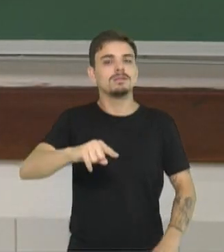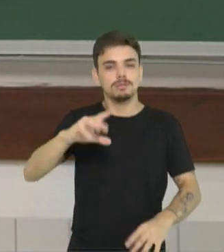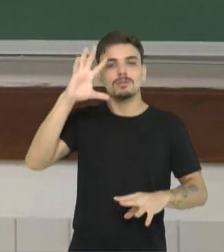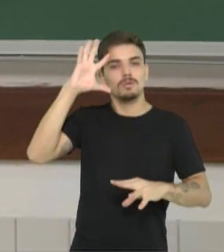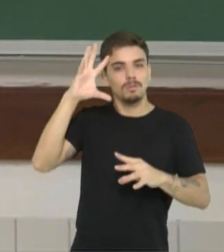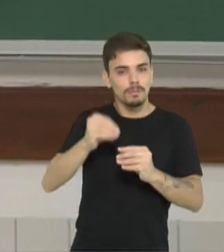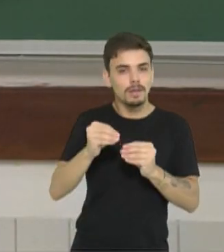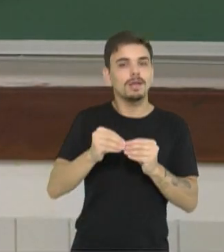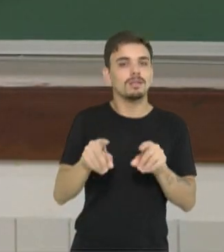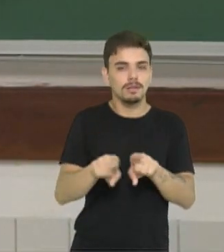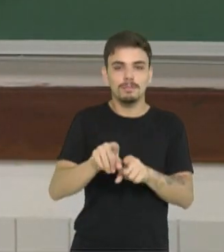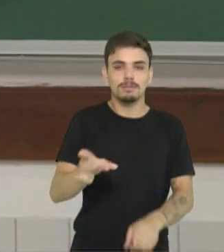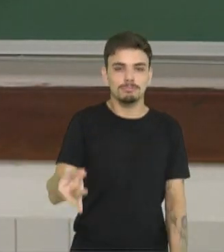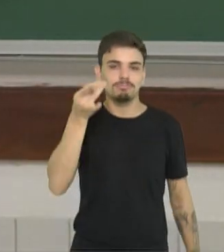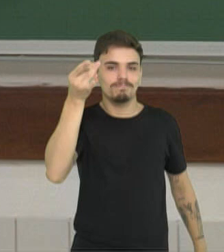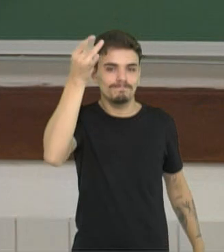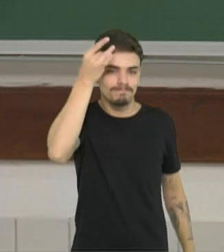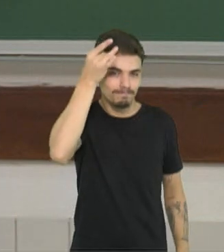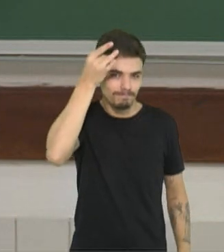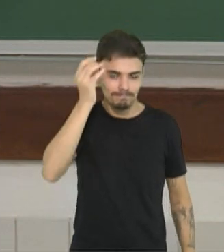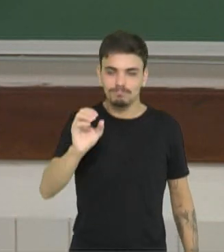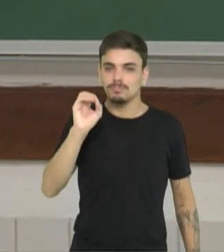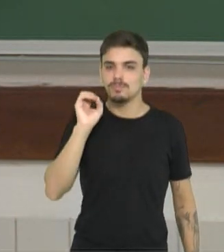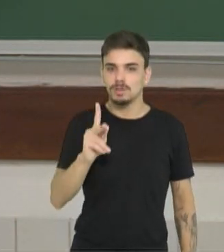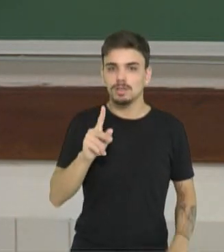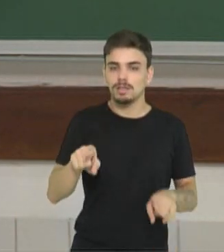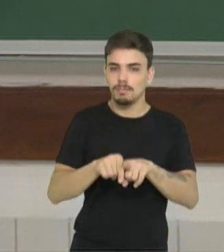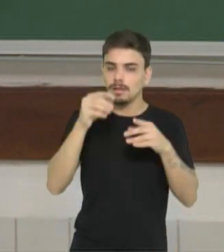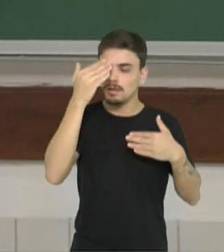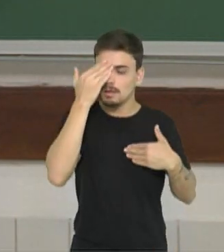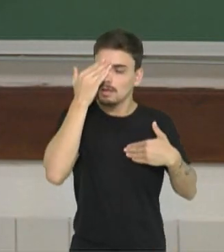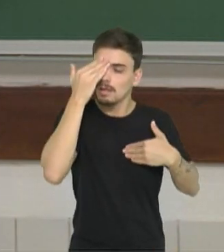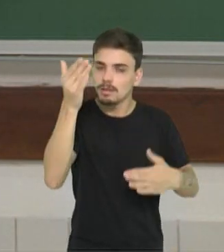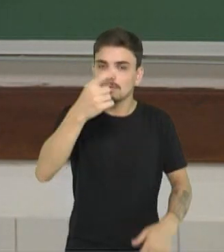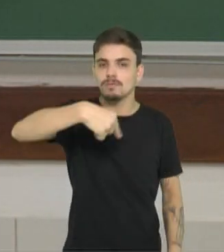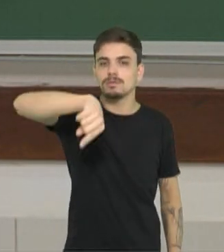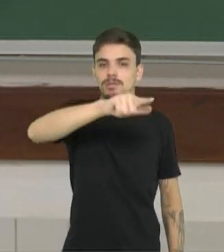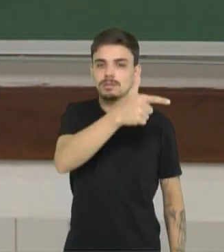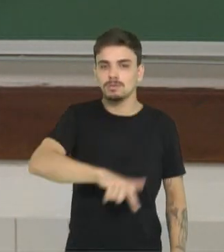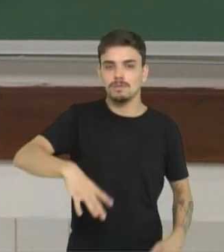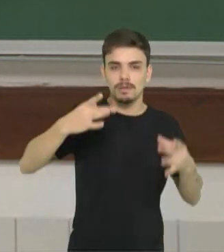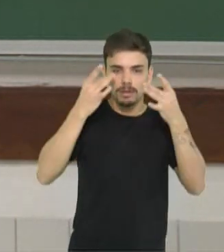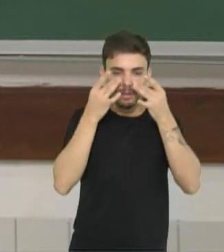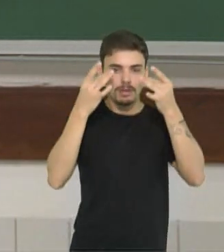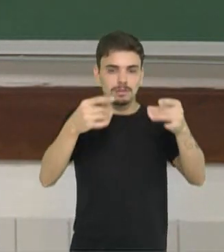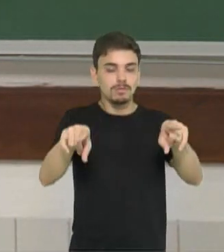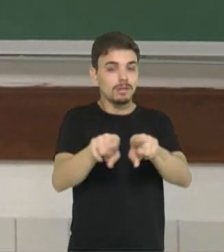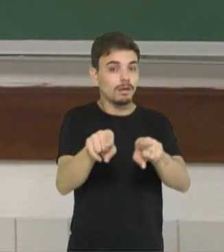conteúdo entre na sua cabeça, né? Agradeço de novo a sua atenção, sua